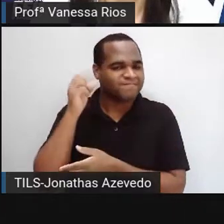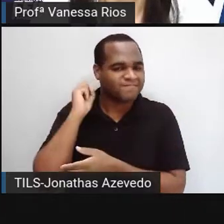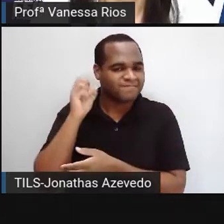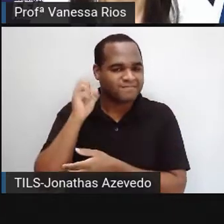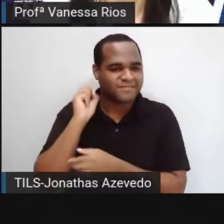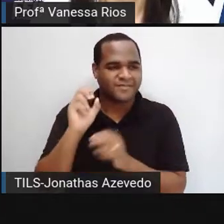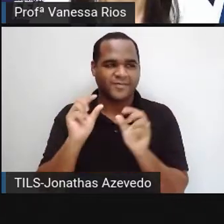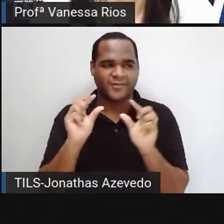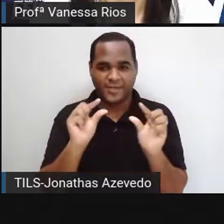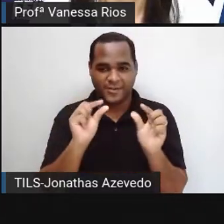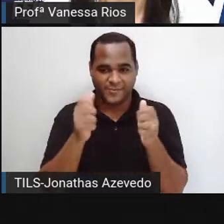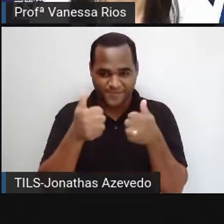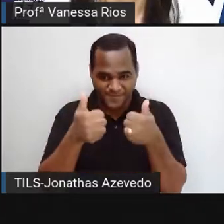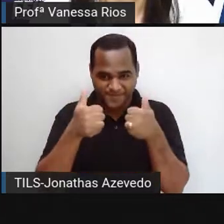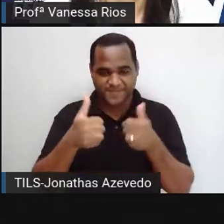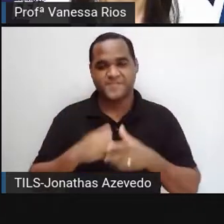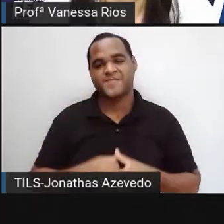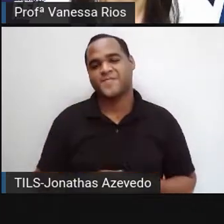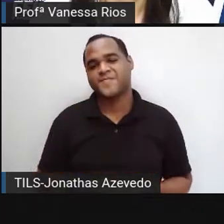som.